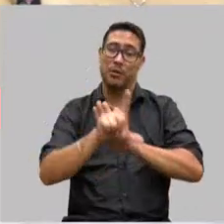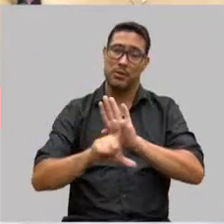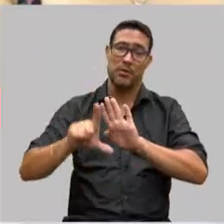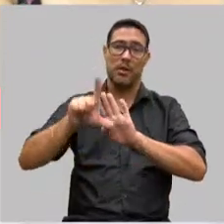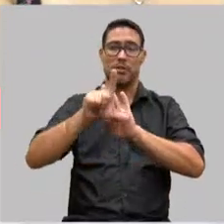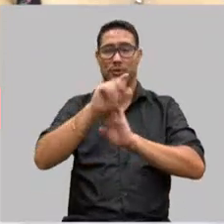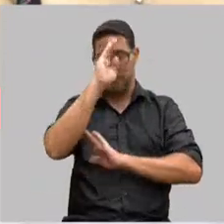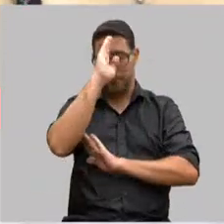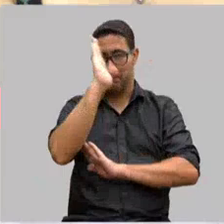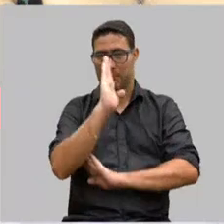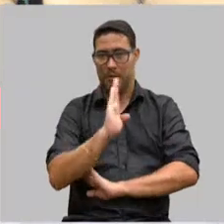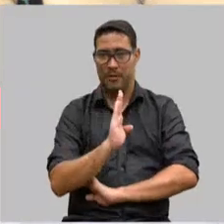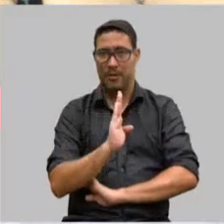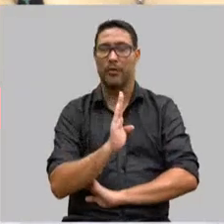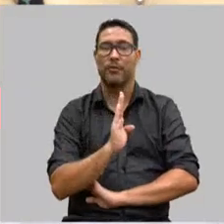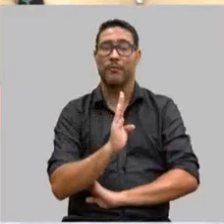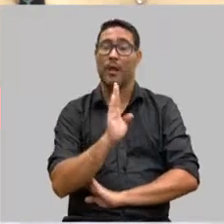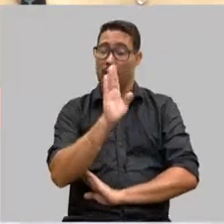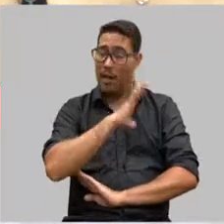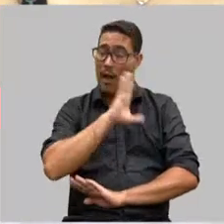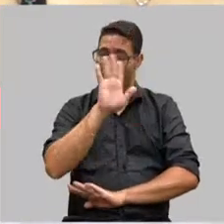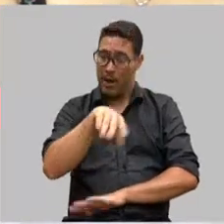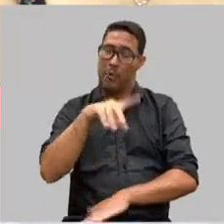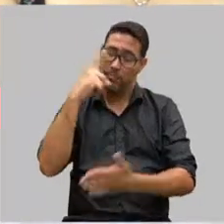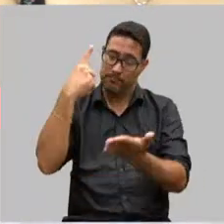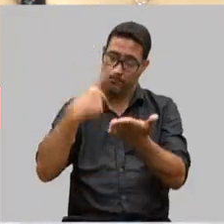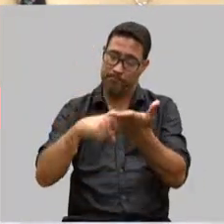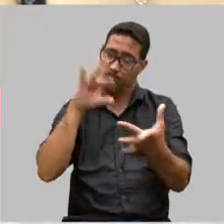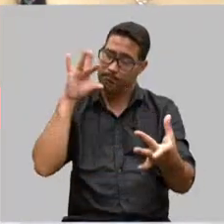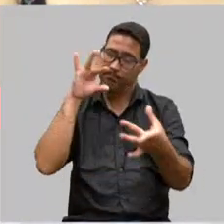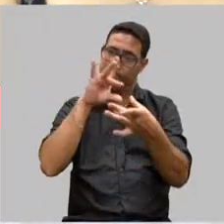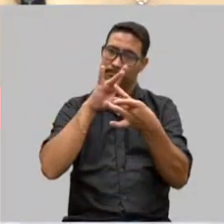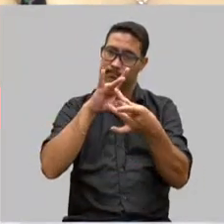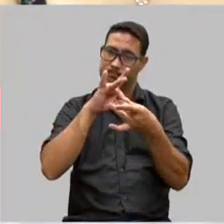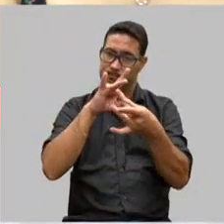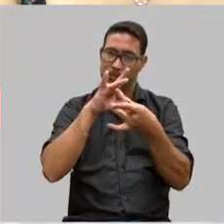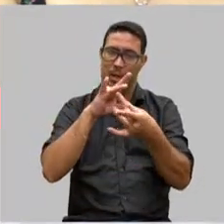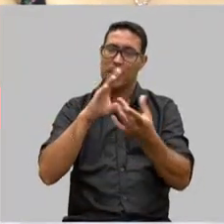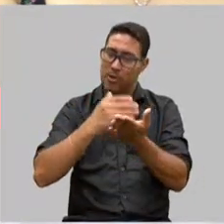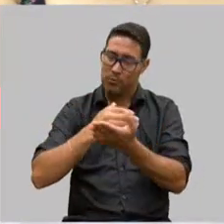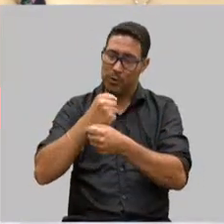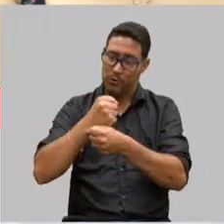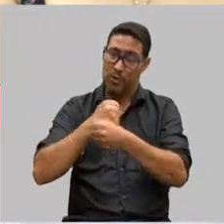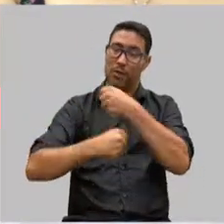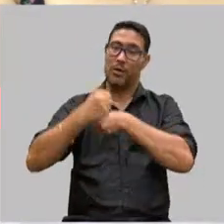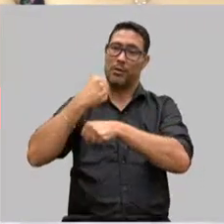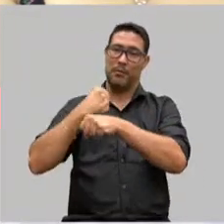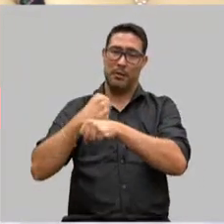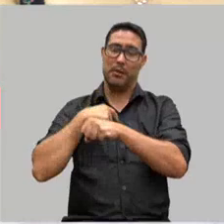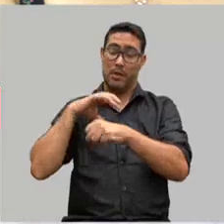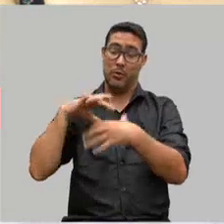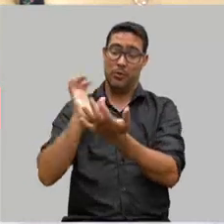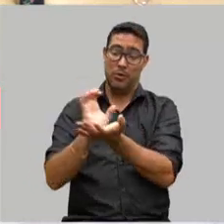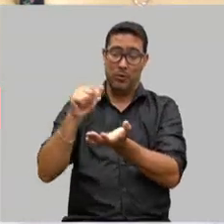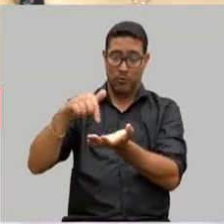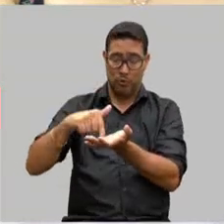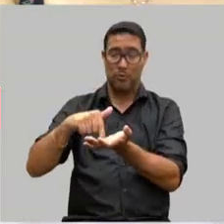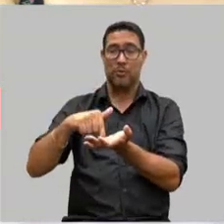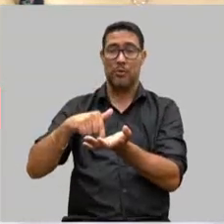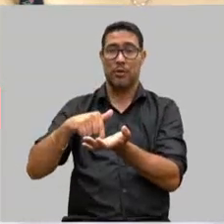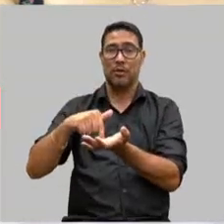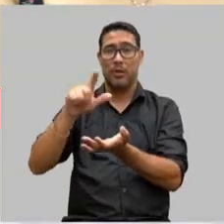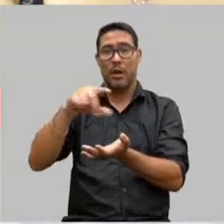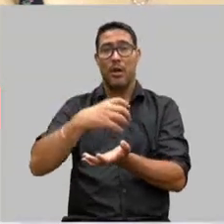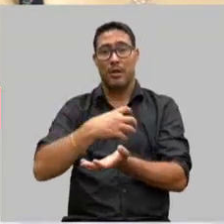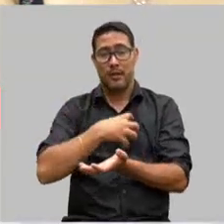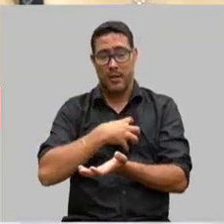parceria que começa desde o ano passado, capitaneada pela presidente da Comissão de Ciência e Tecnologia,